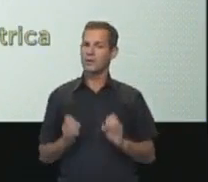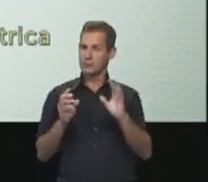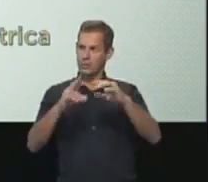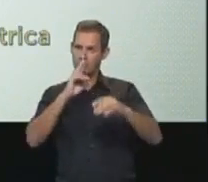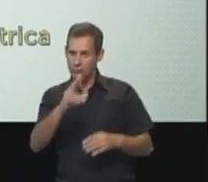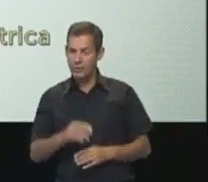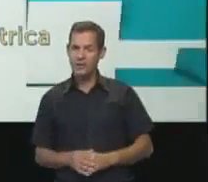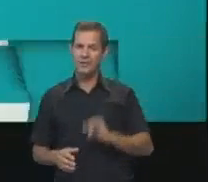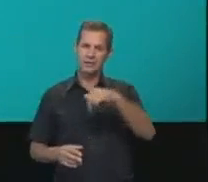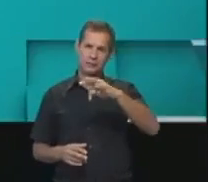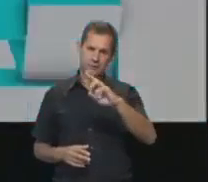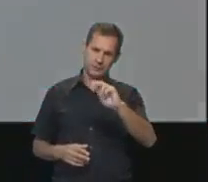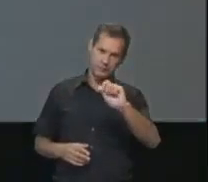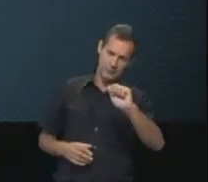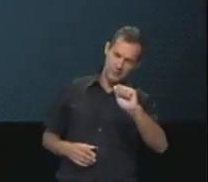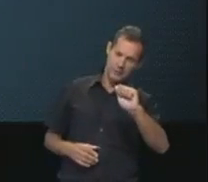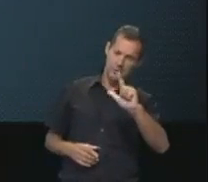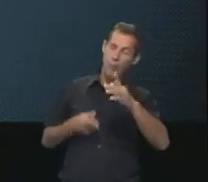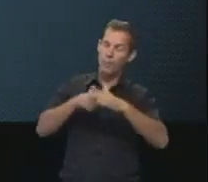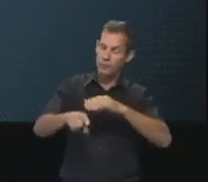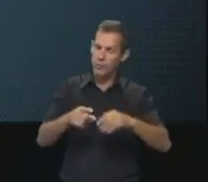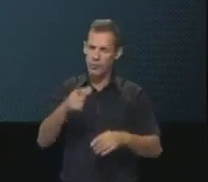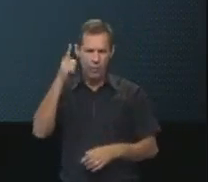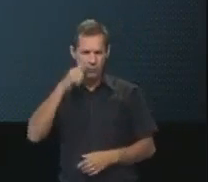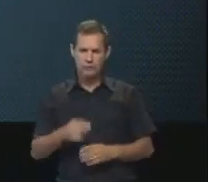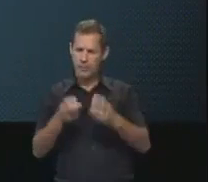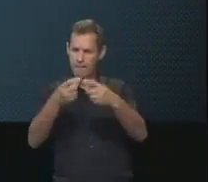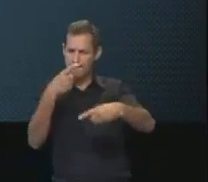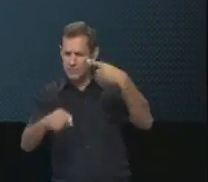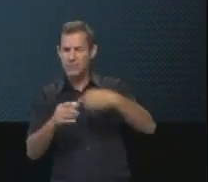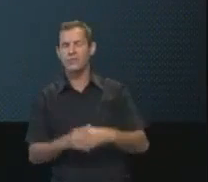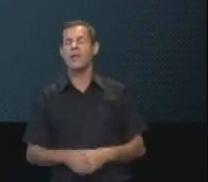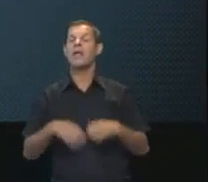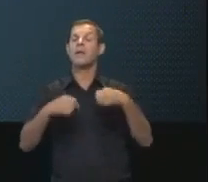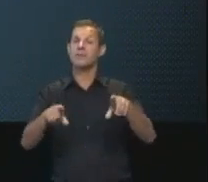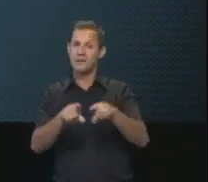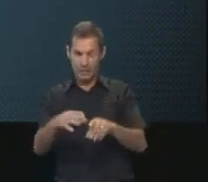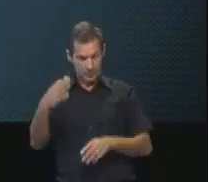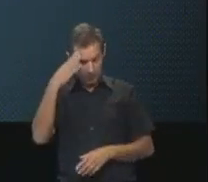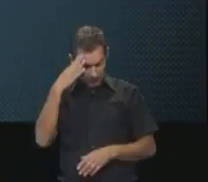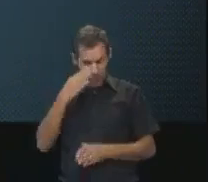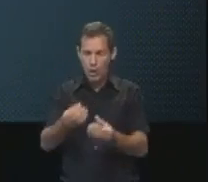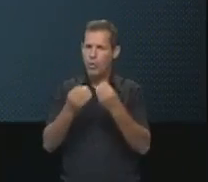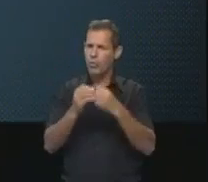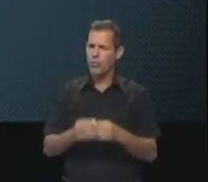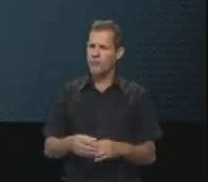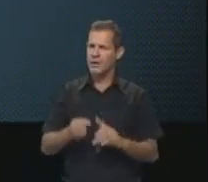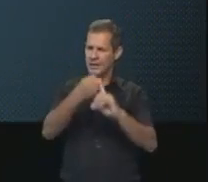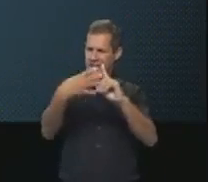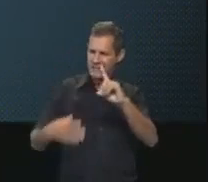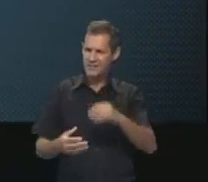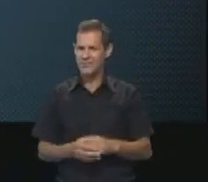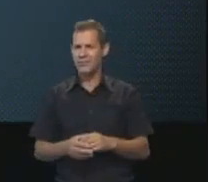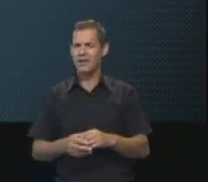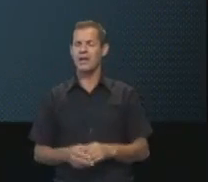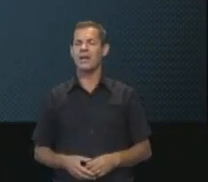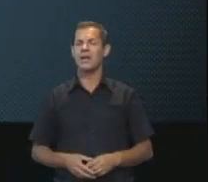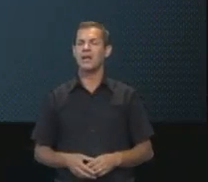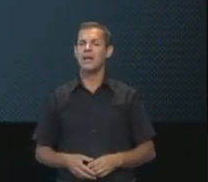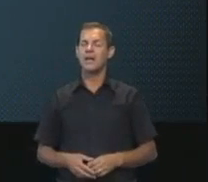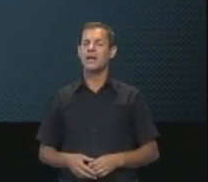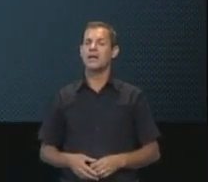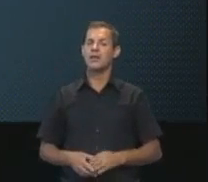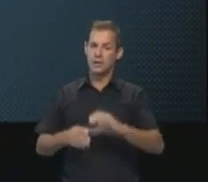integrais mais sofisticadas. Para conseguirmos discutir isso, precisamos entender como descrever posições em termos